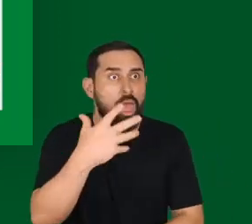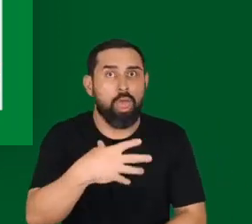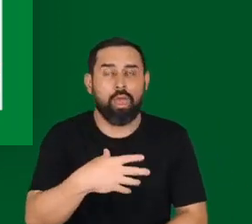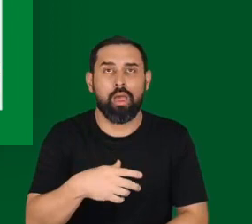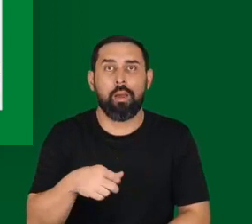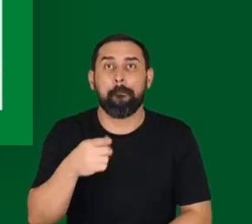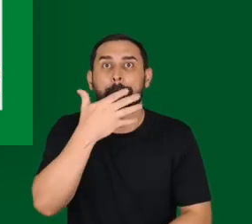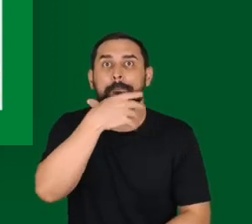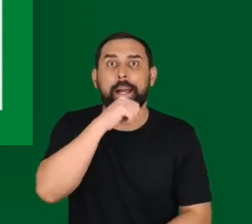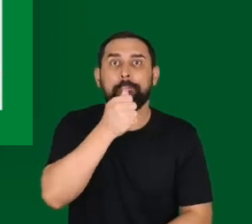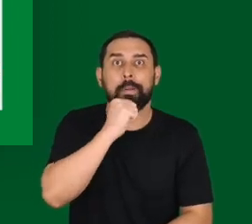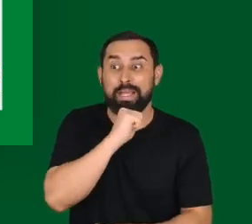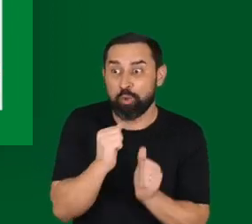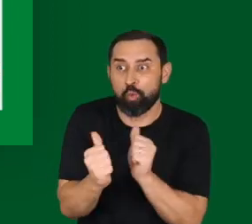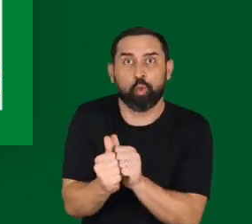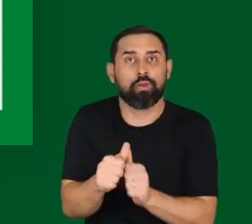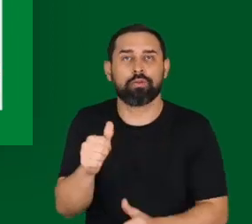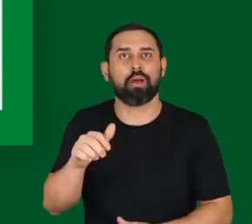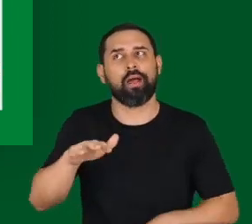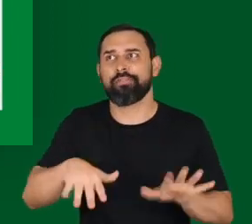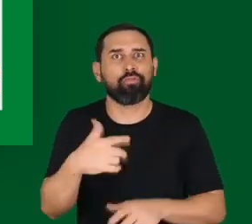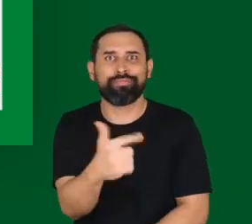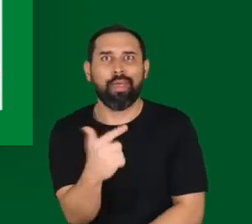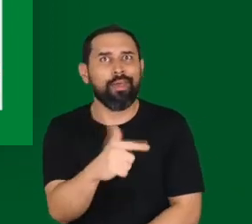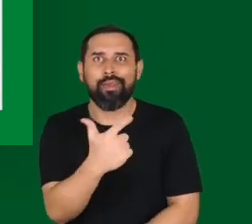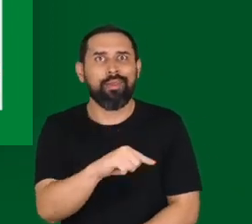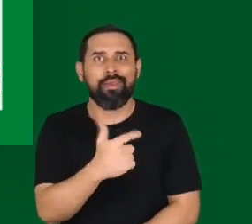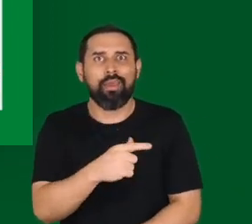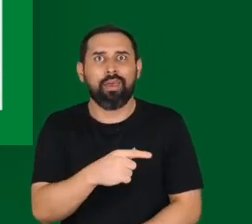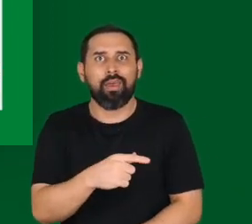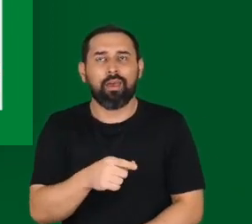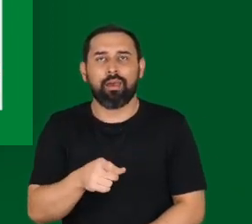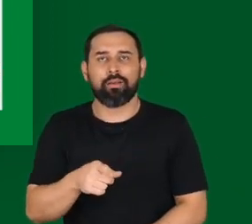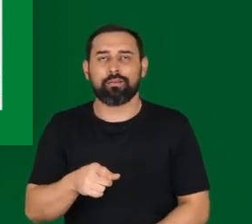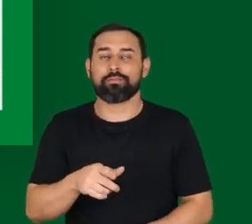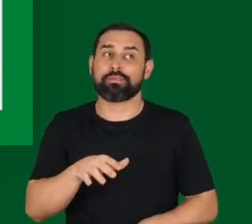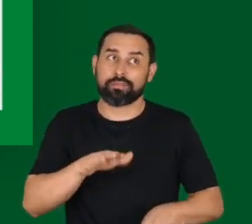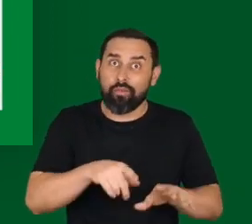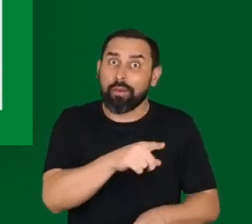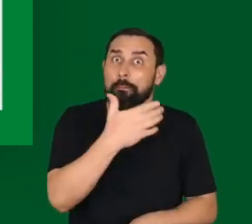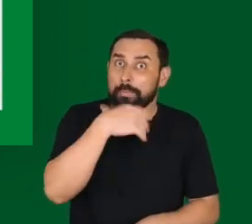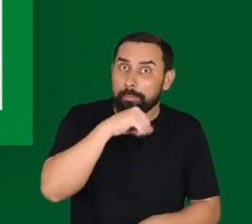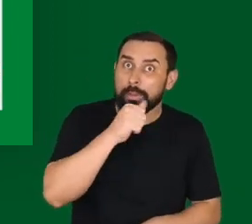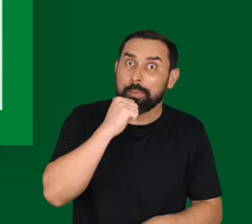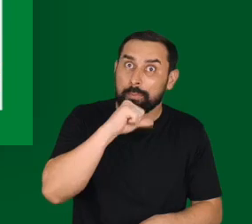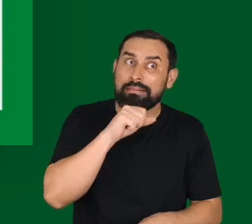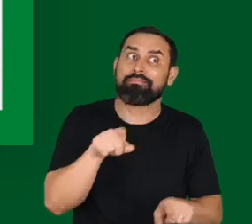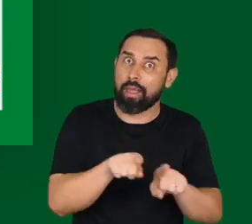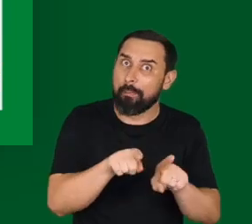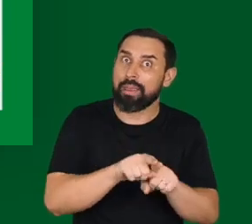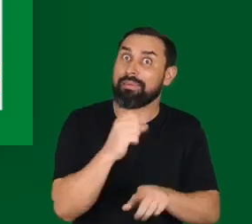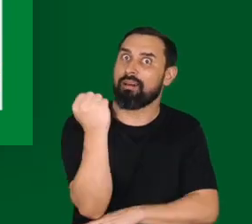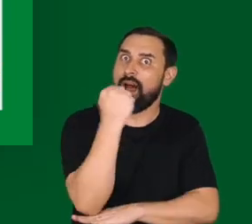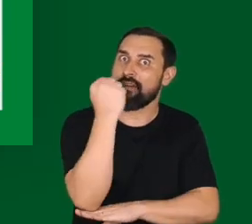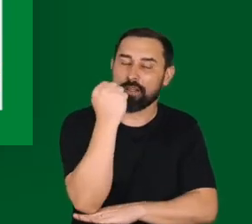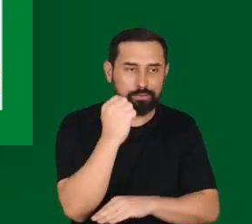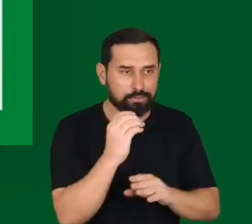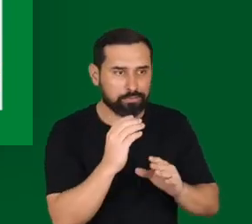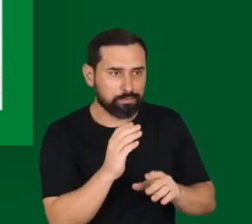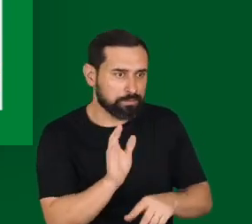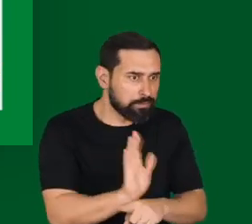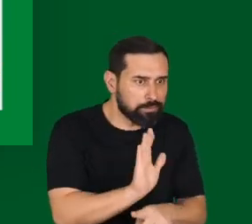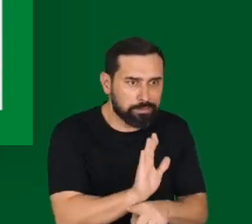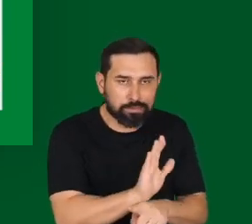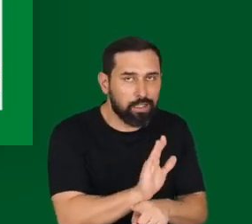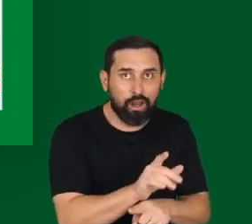um susto, de um caos, de uma cena caótica, onde ela não tem os pais, os cuidadores próximos, às vezes, né?